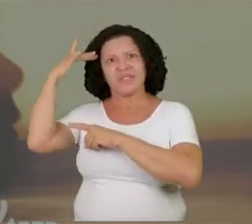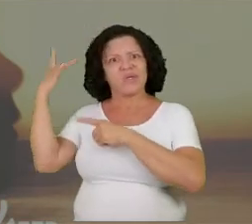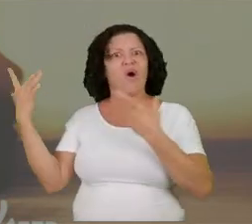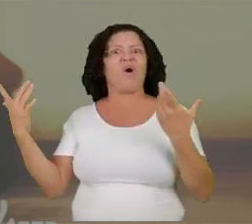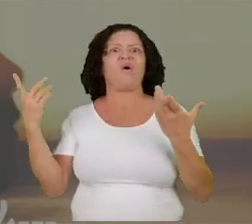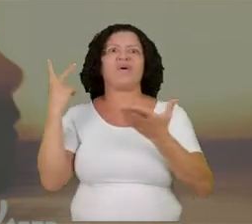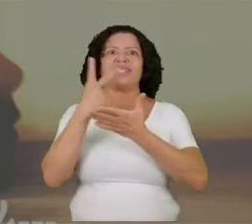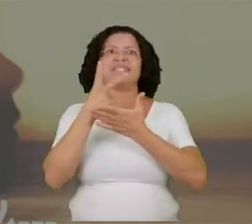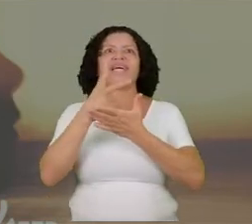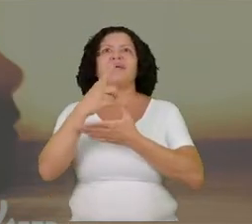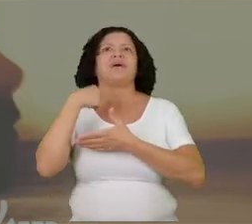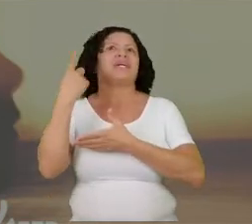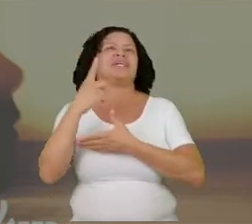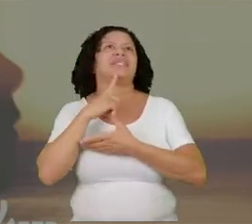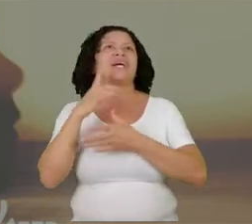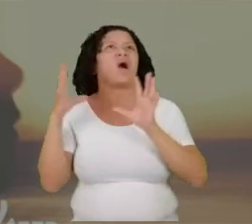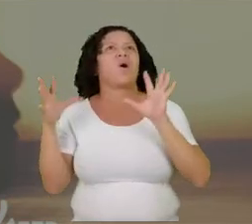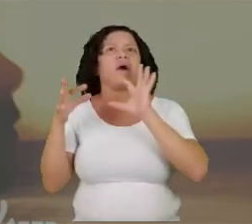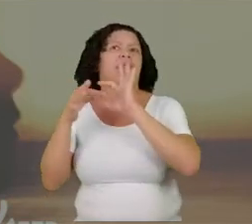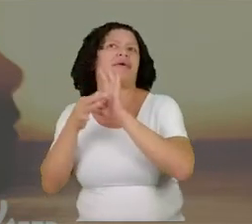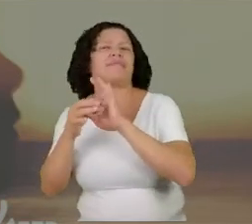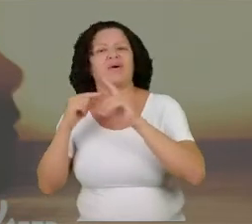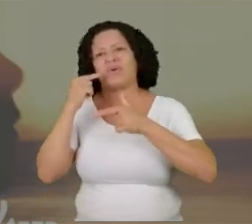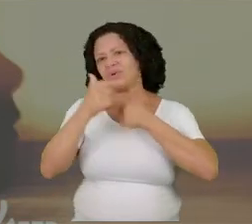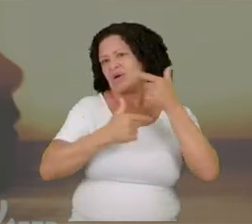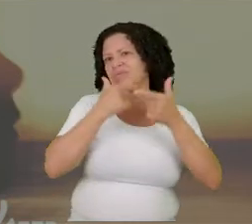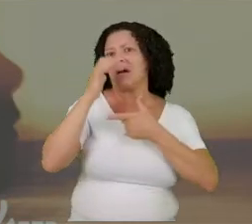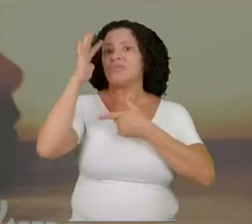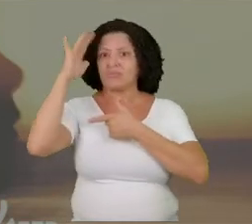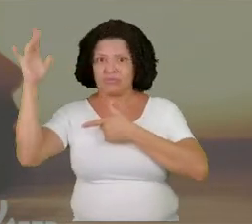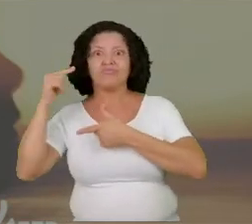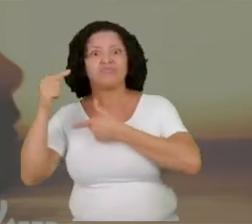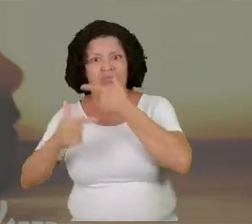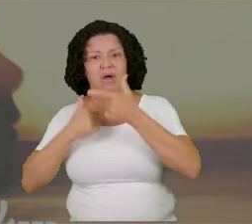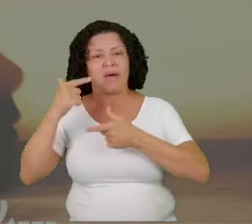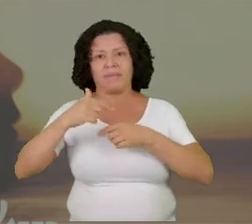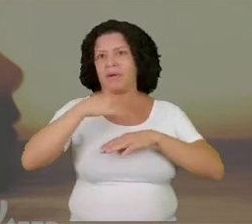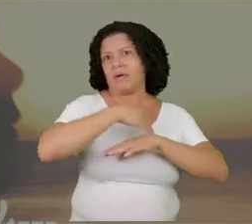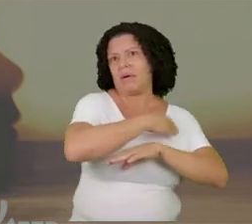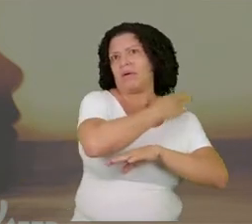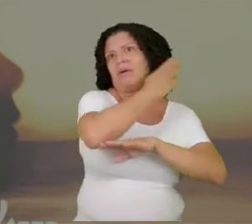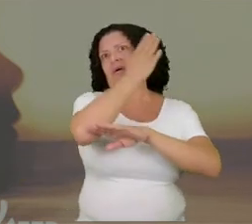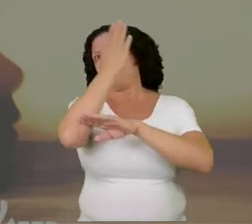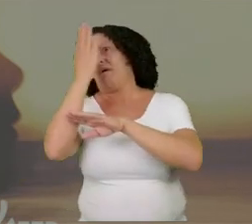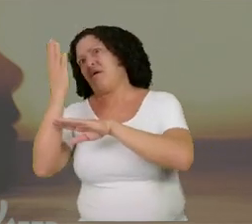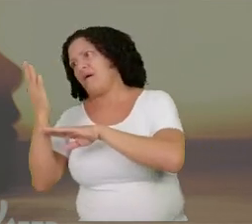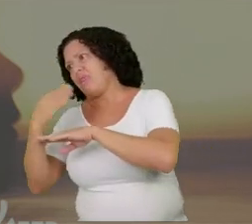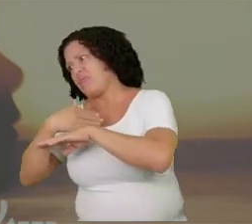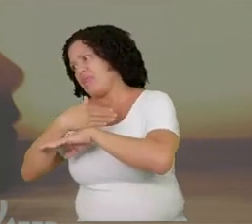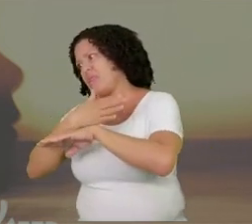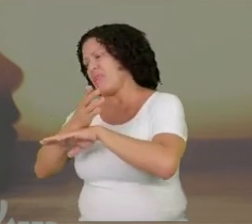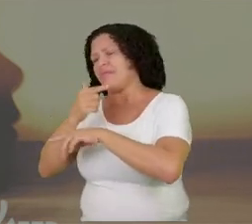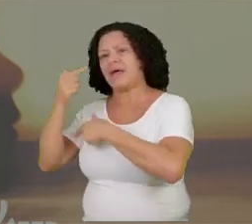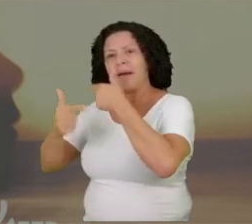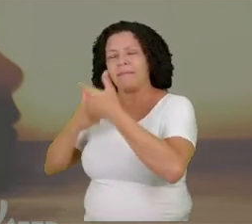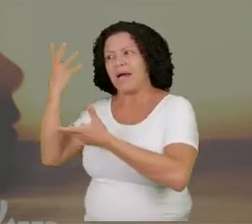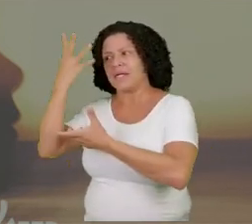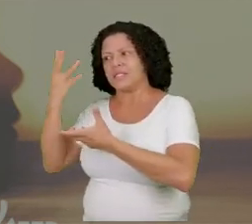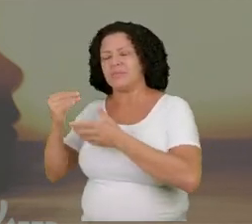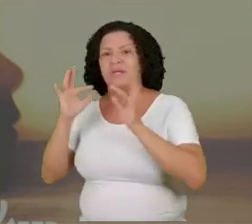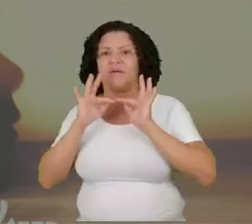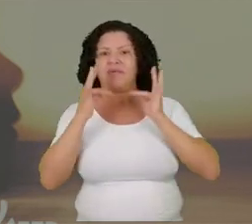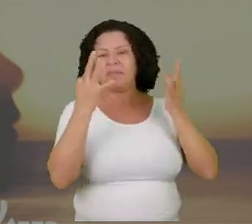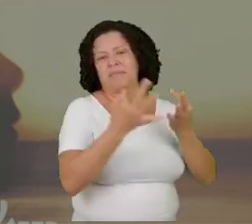pessoas, muitas vezes estamos conectados ao nosso trabalho e sonhamos com o trabalho a noite inteira, sonhamos com o trabalho espírita, sonhamos